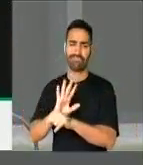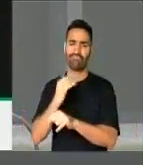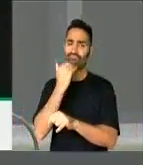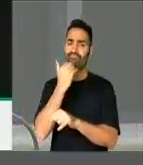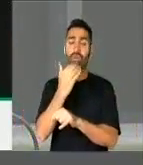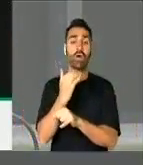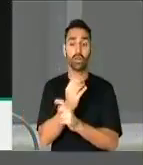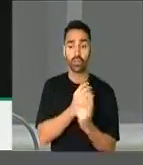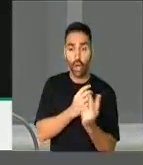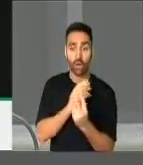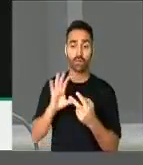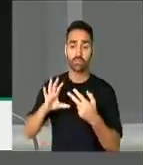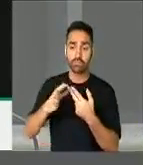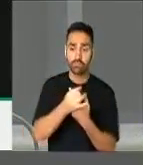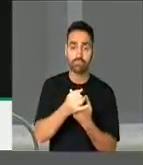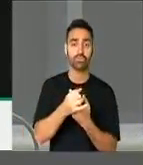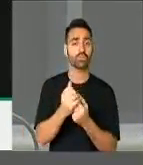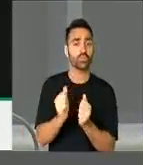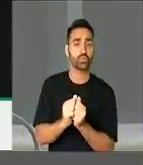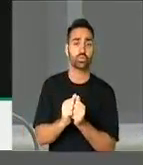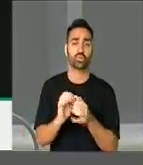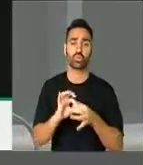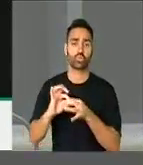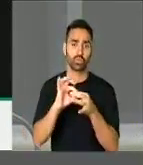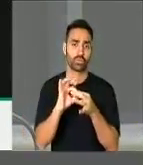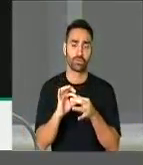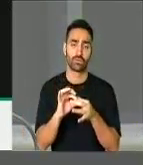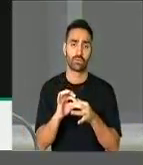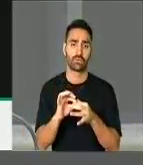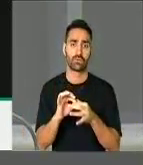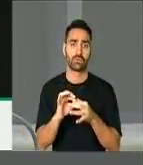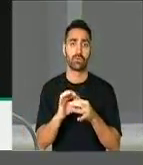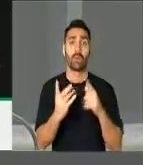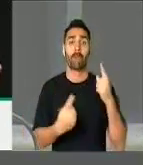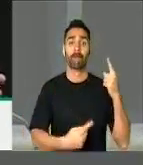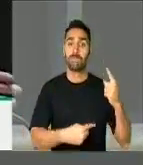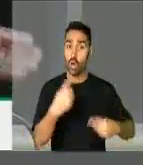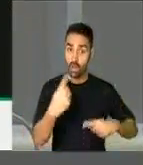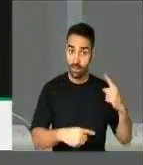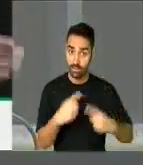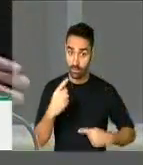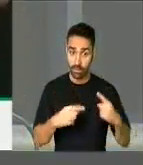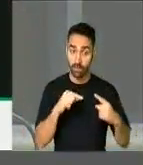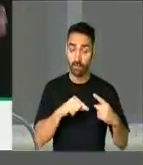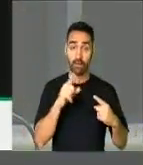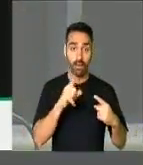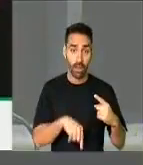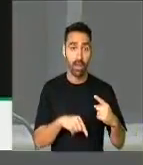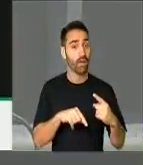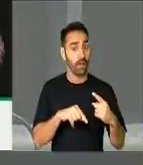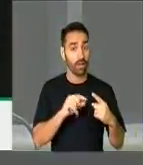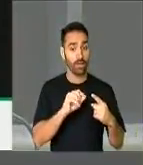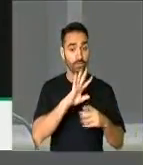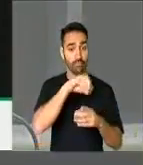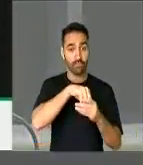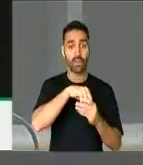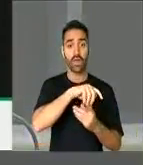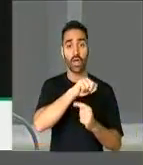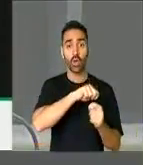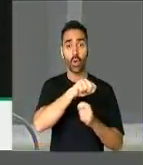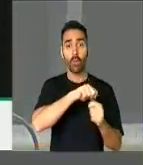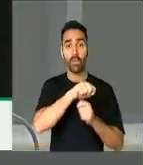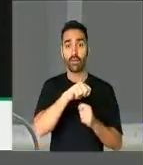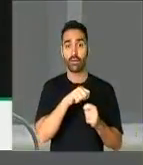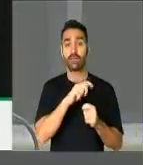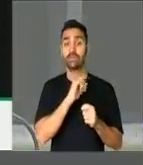juntas, estão unificadas. Como eu repito aqui novamente, a política é a grande economia concentrada.